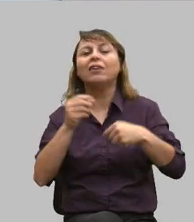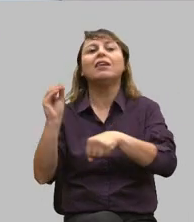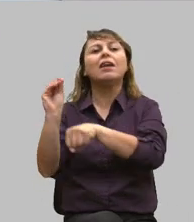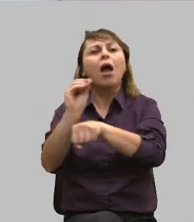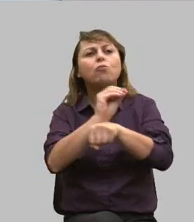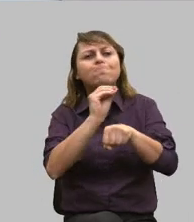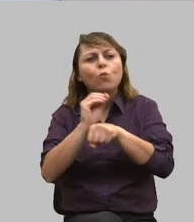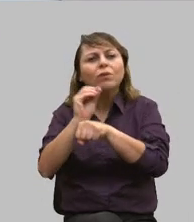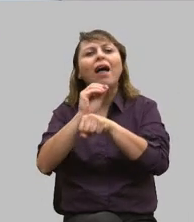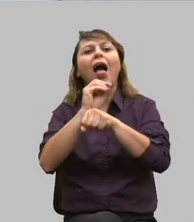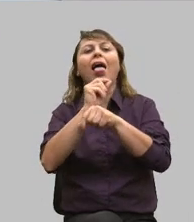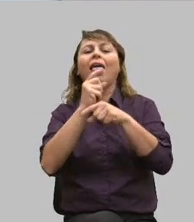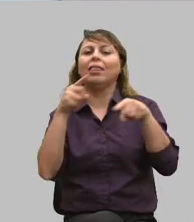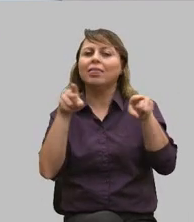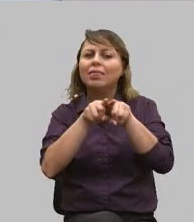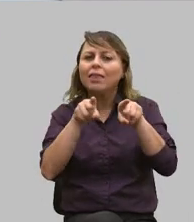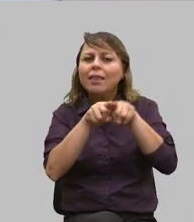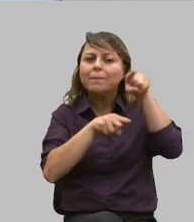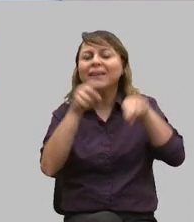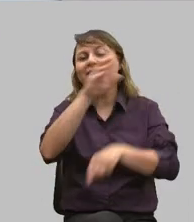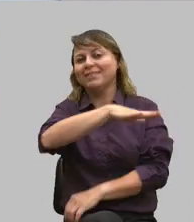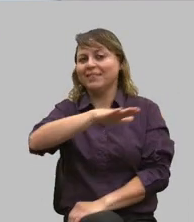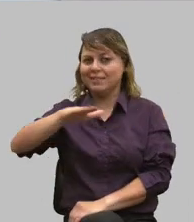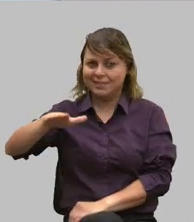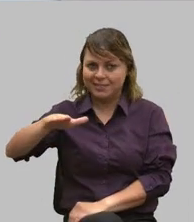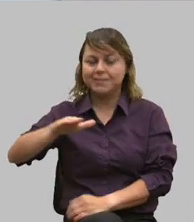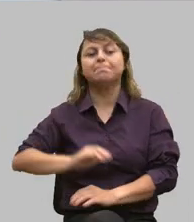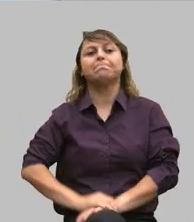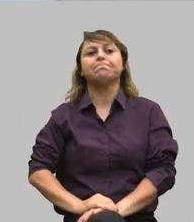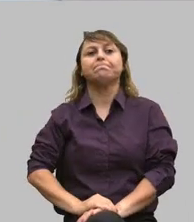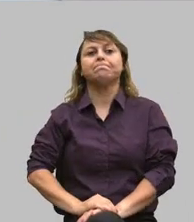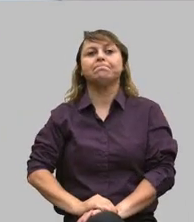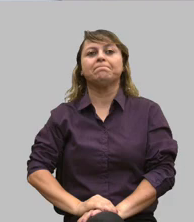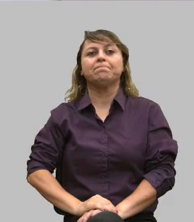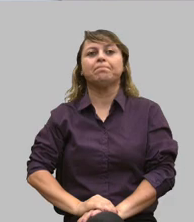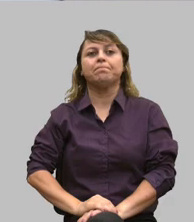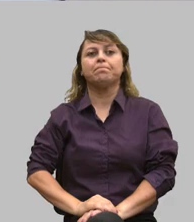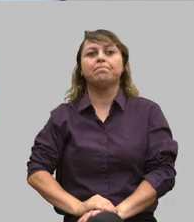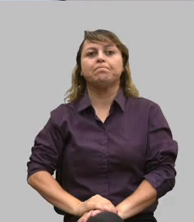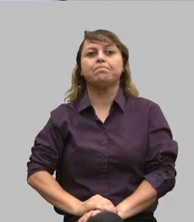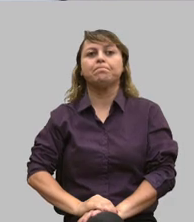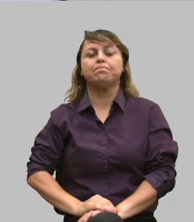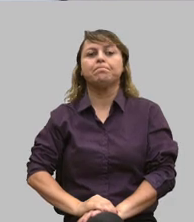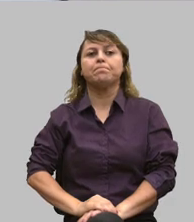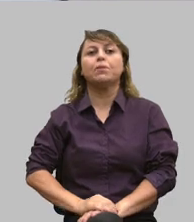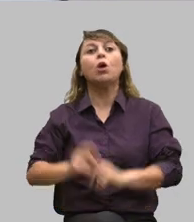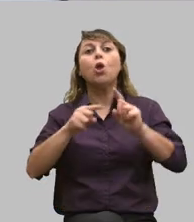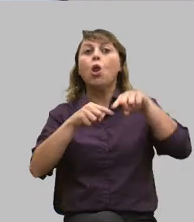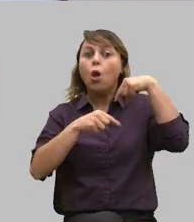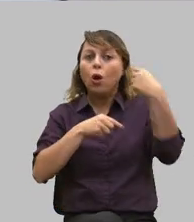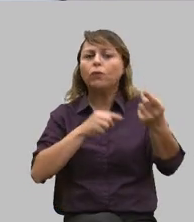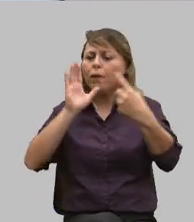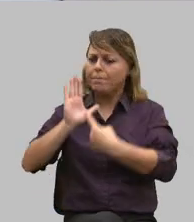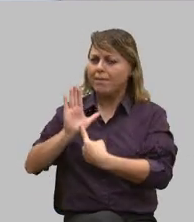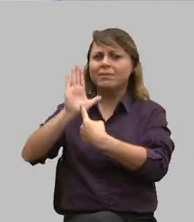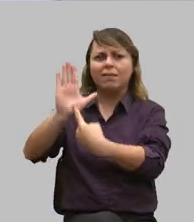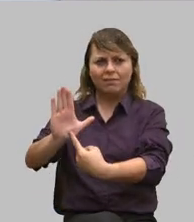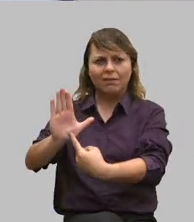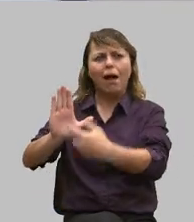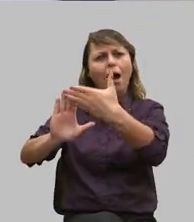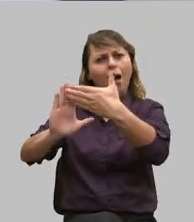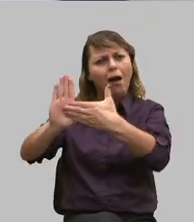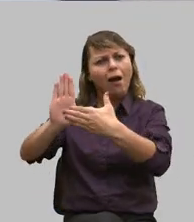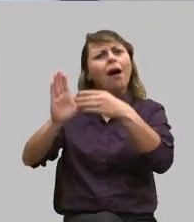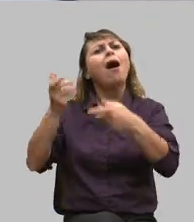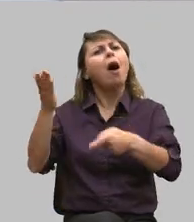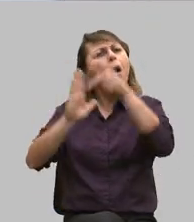né da visão das nossas crianças e logo logo quando eu fui apresentada eu falei gente é um projeto